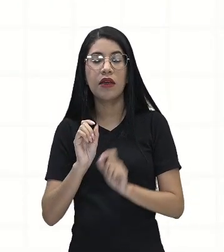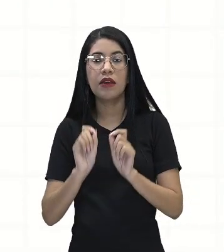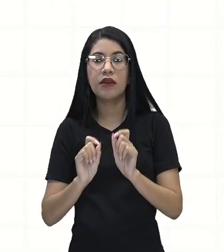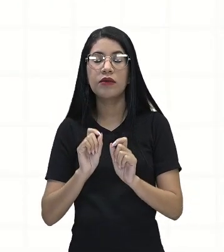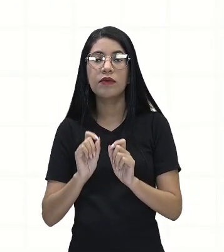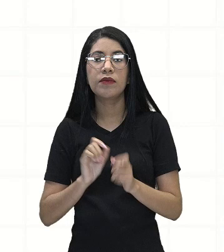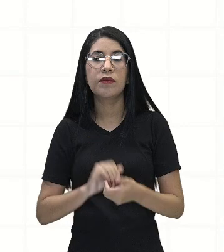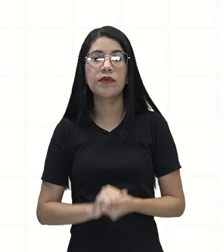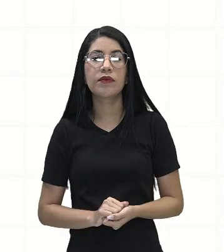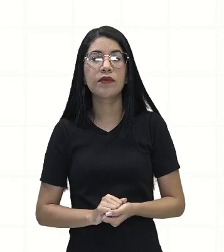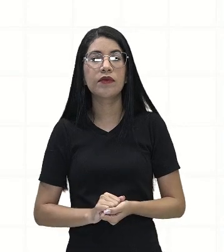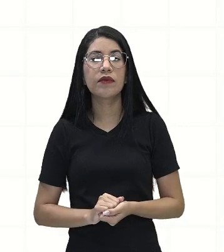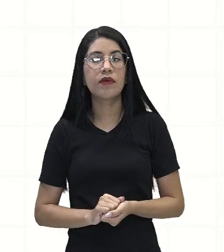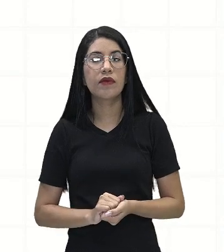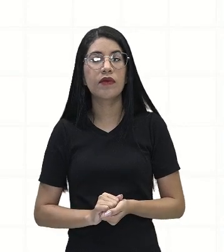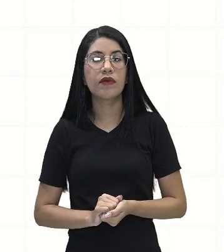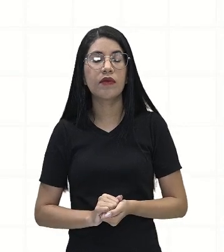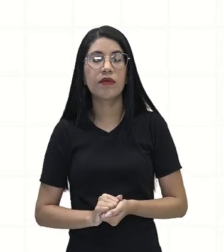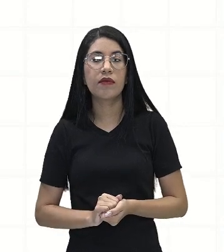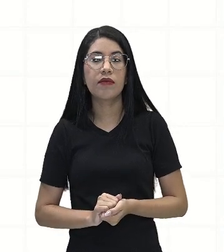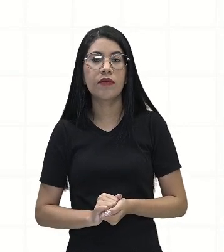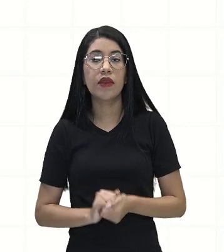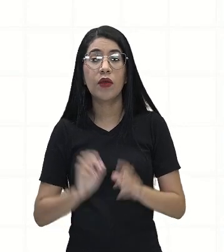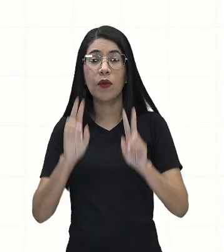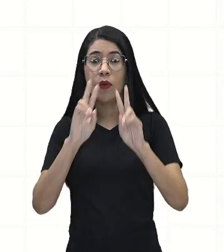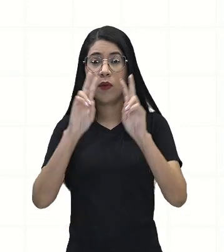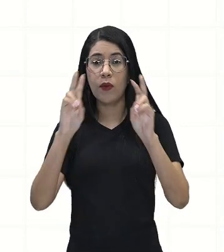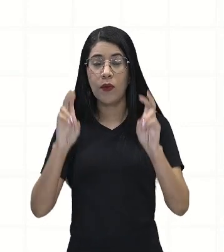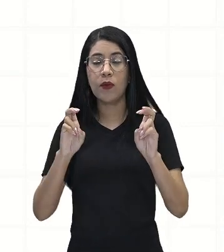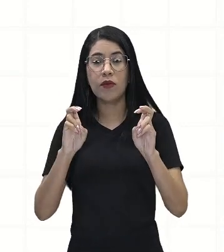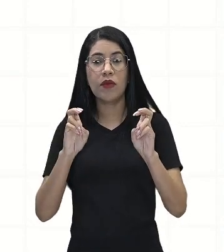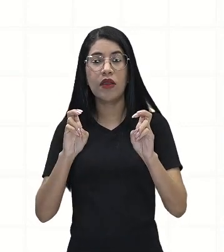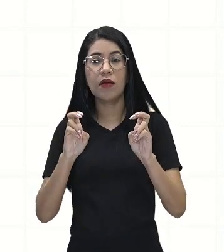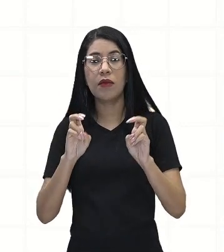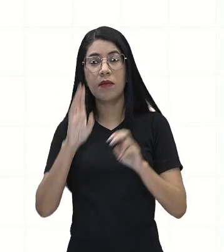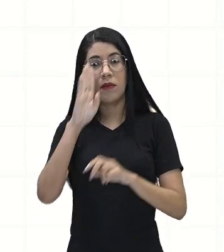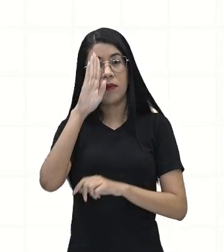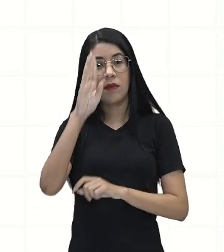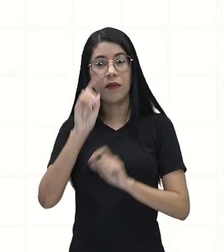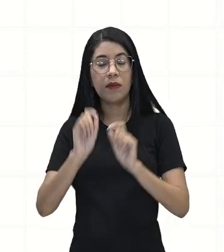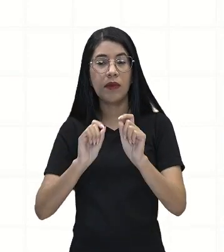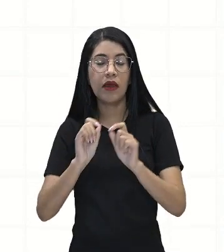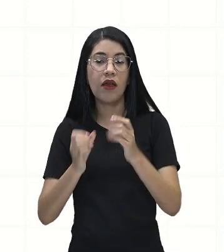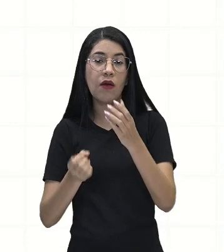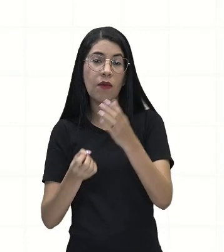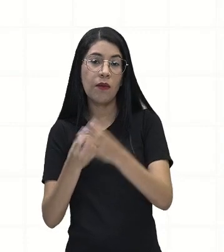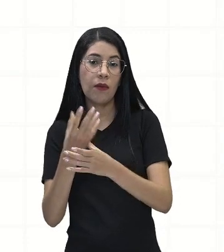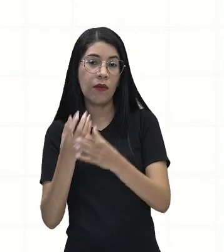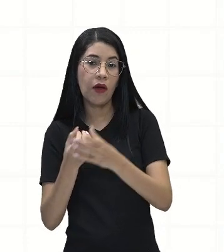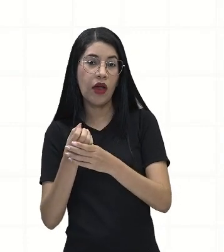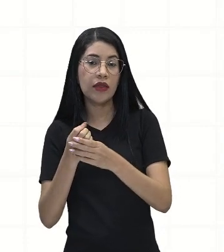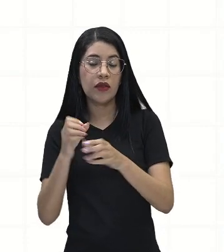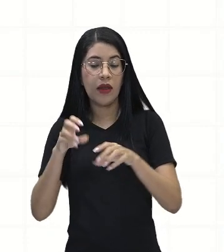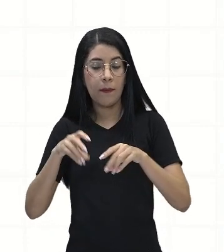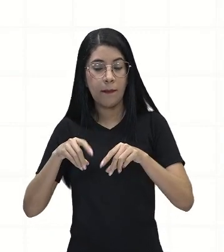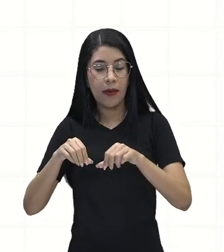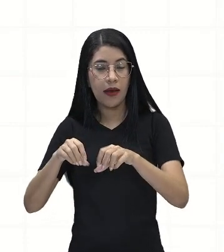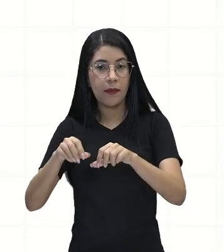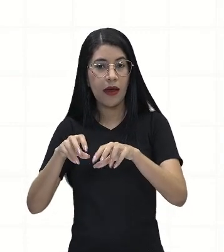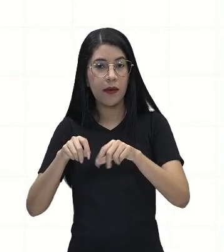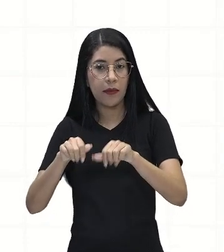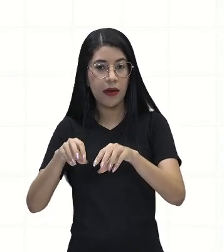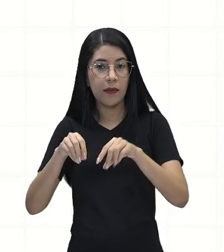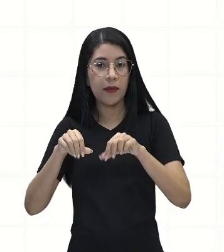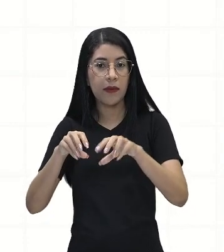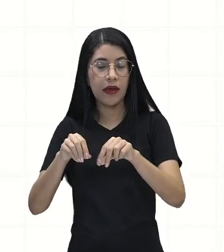exemplo, a gente vai destacar aqui o título desse gráfico, que é Produção de Farinha de